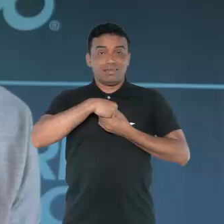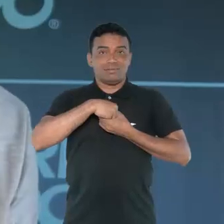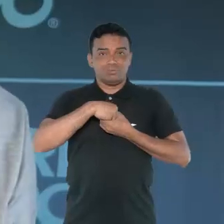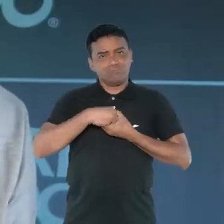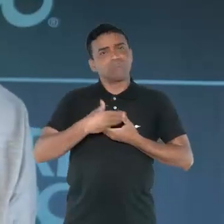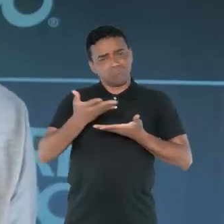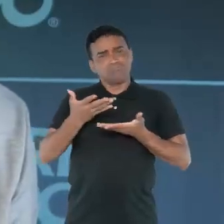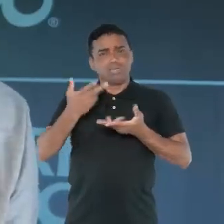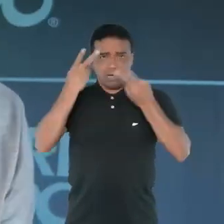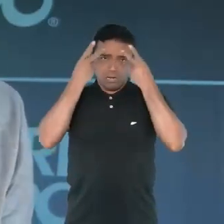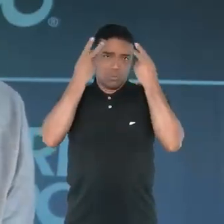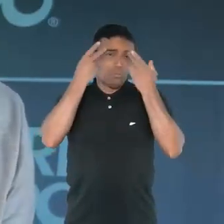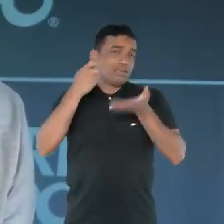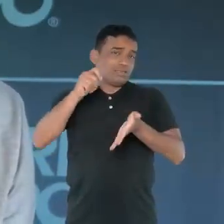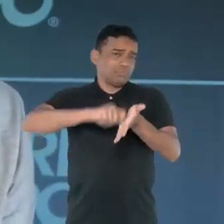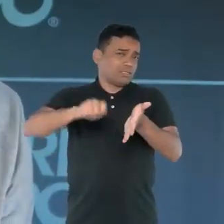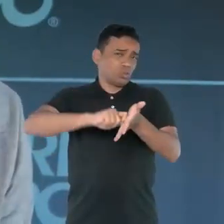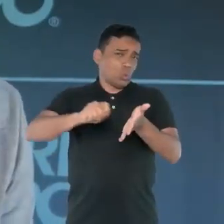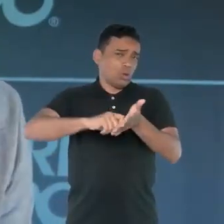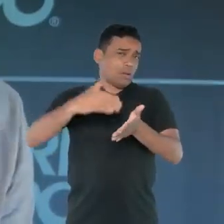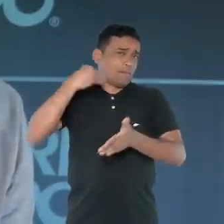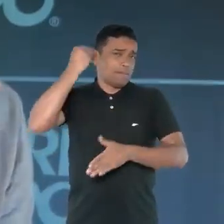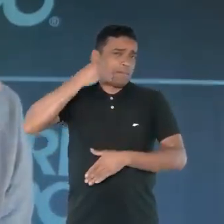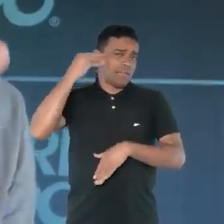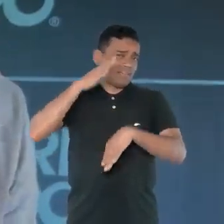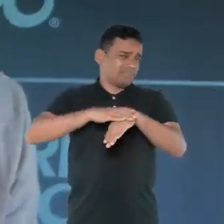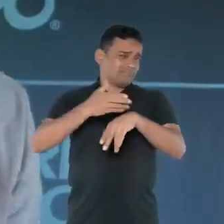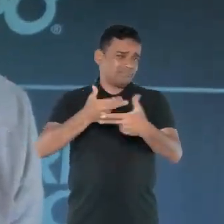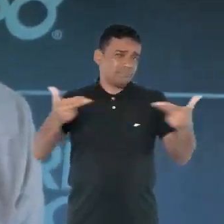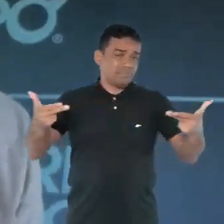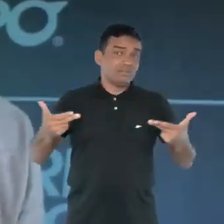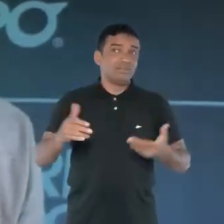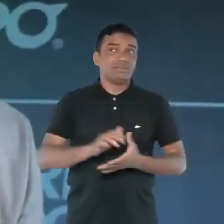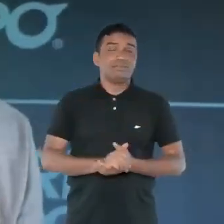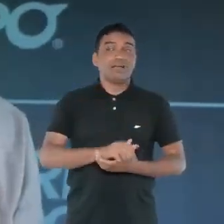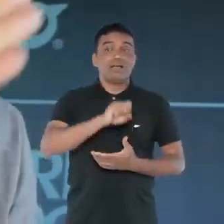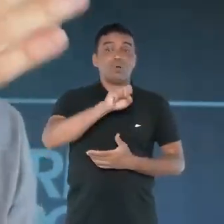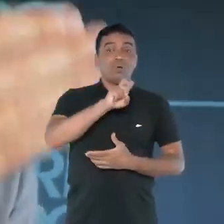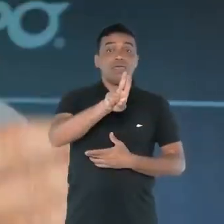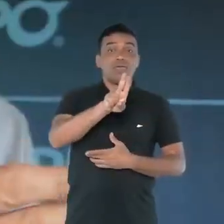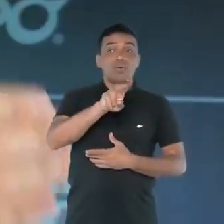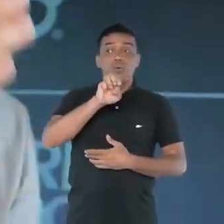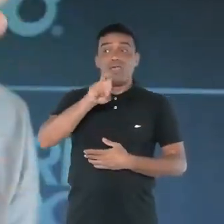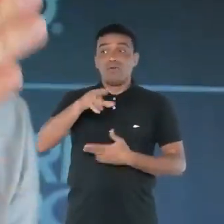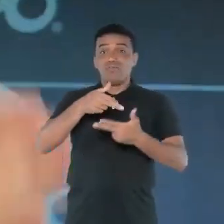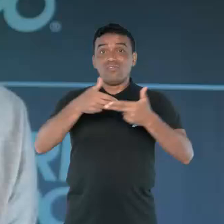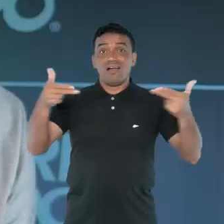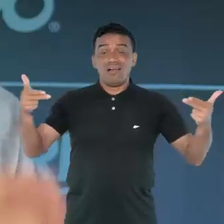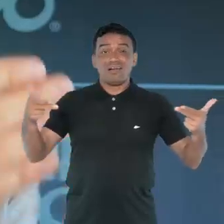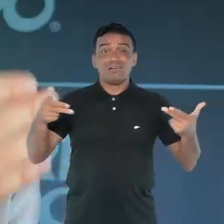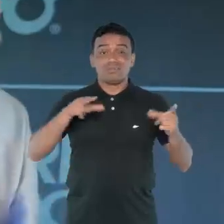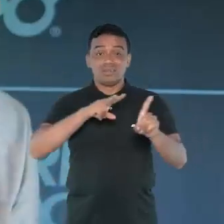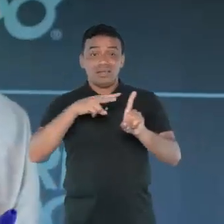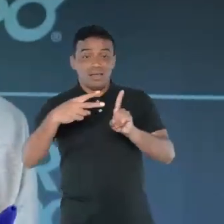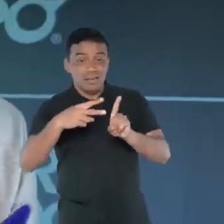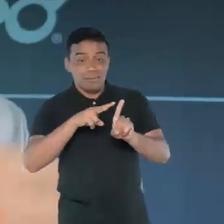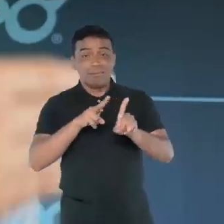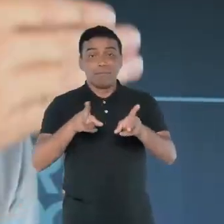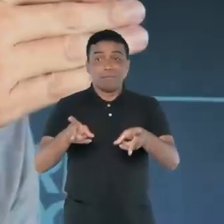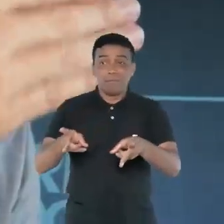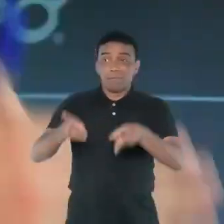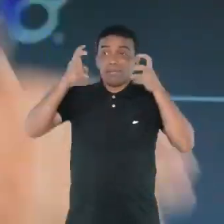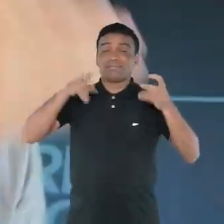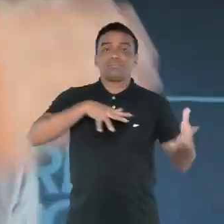da sua grandeza, ainda mais. Como dar conta de tantos eus a lhe dirigirem a percepção do mundo